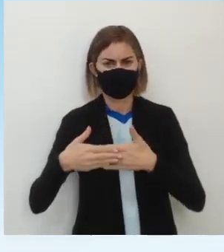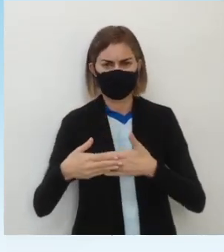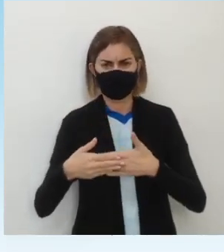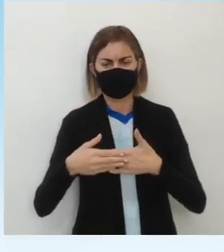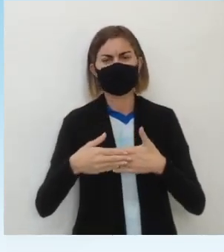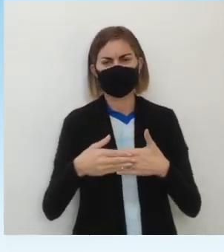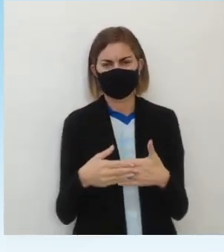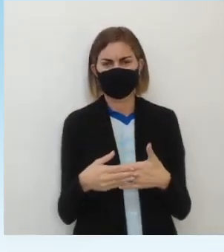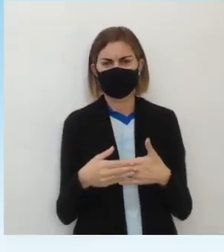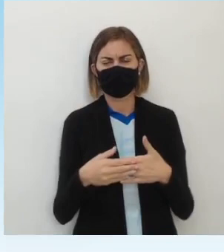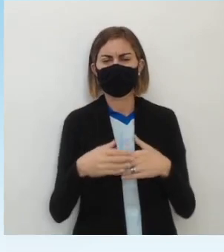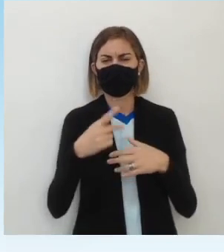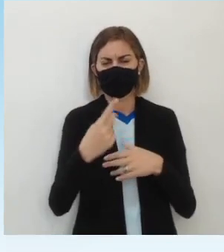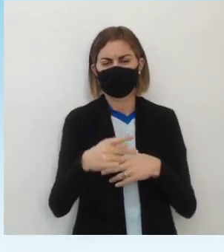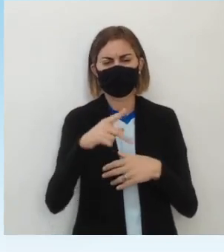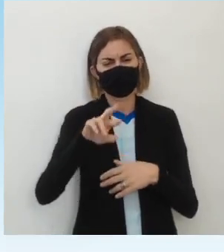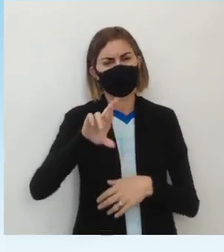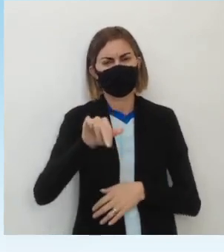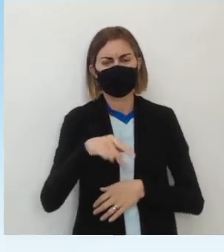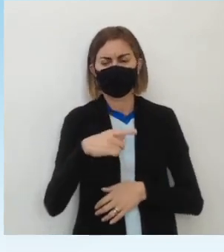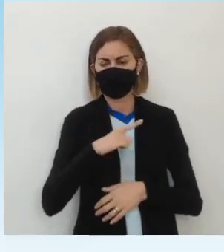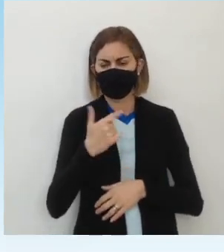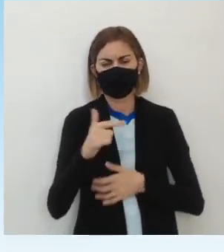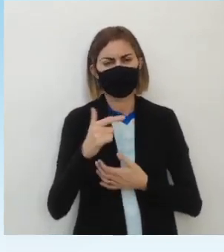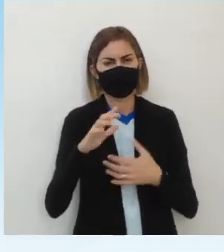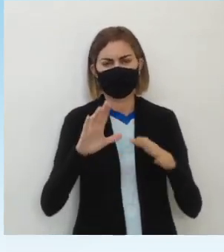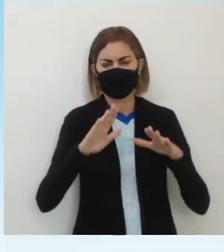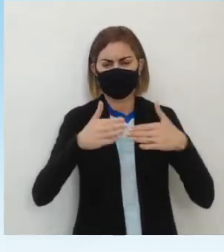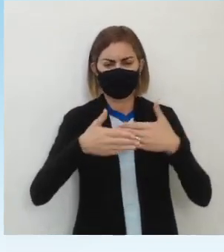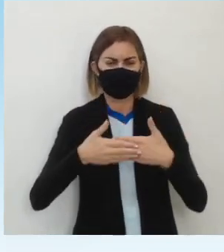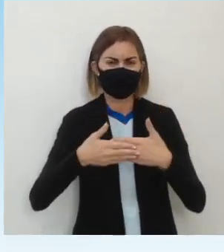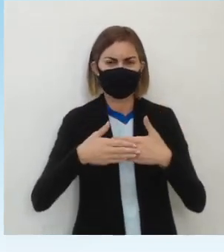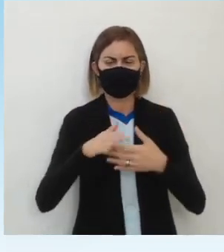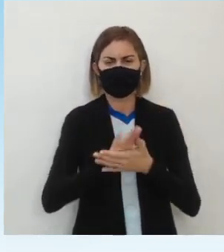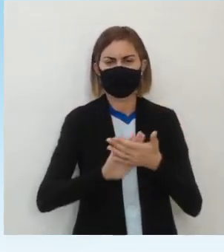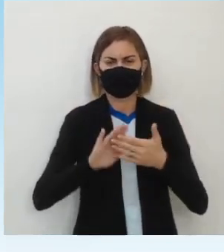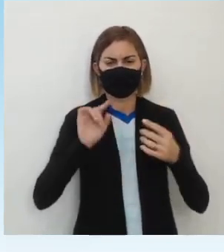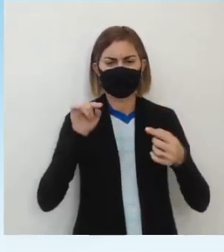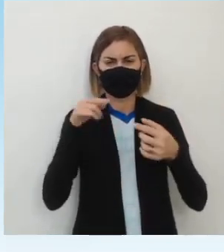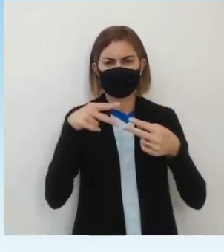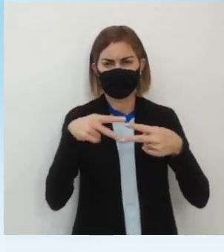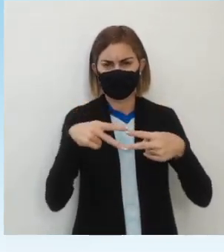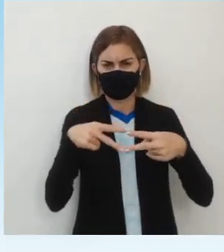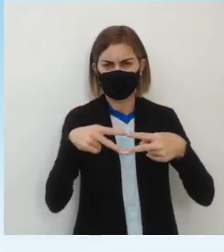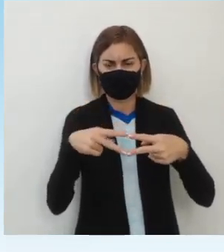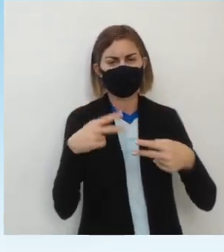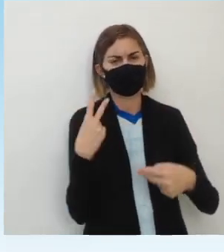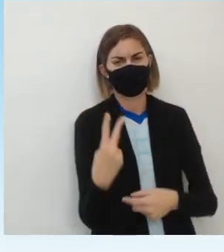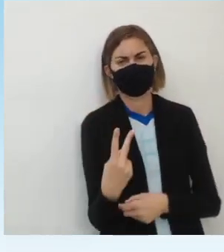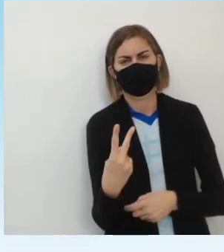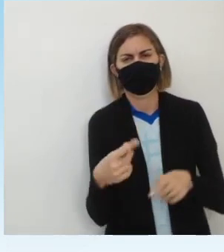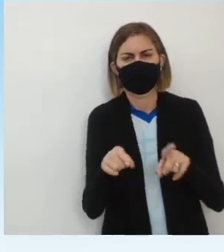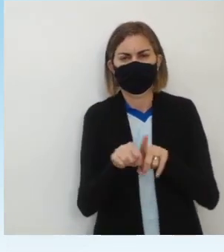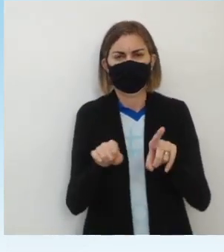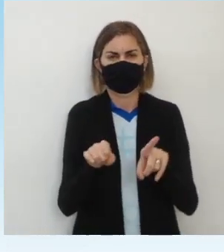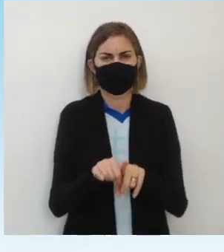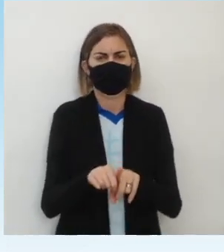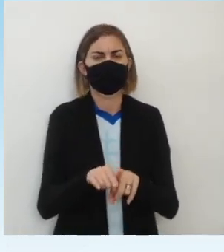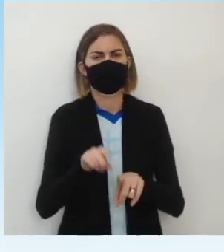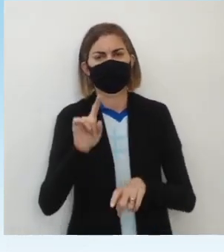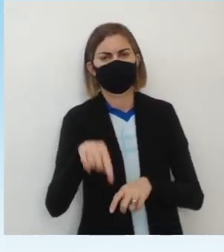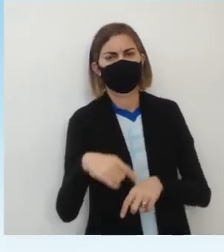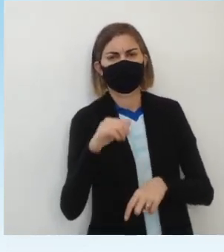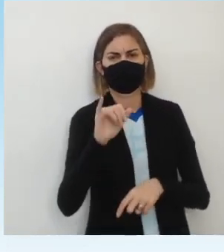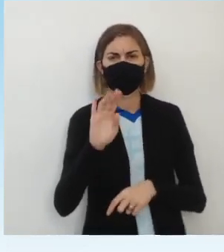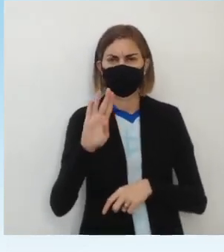cíclica. No produto, eu nem tenho uma cadeia fechada, nem tenho ligação dupla. Então, o item 2, ele também é um